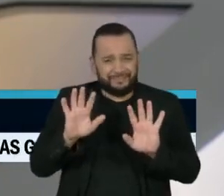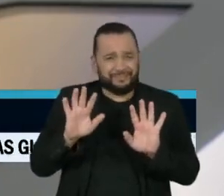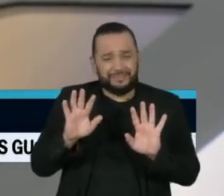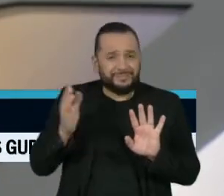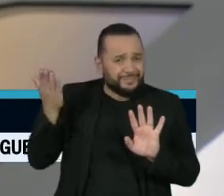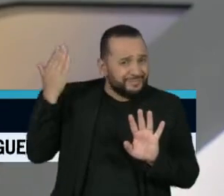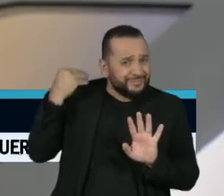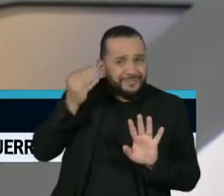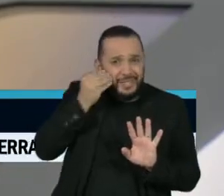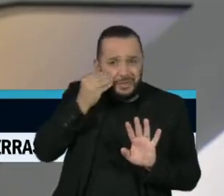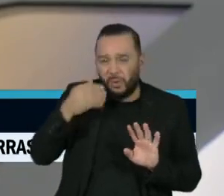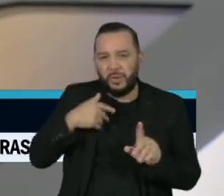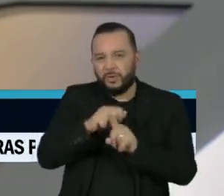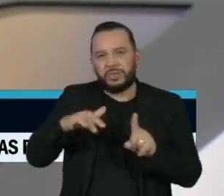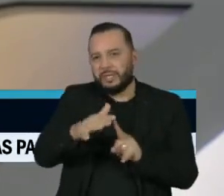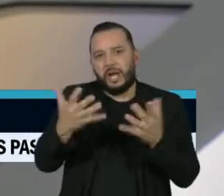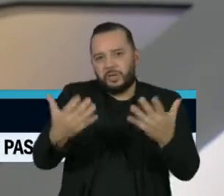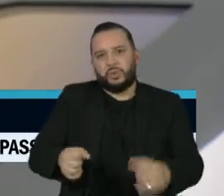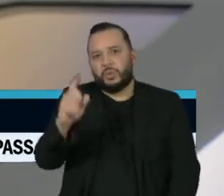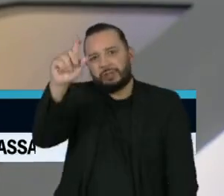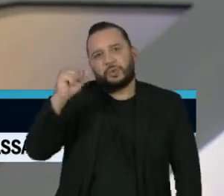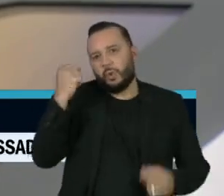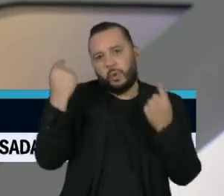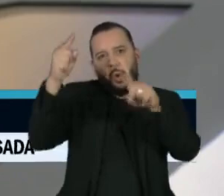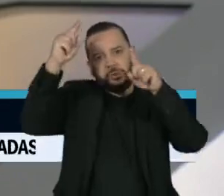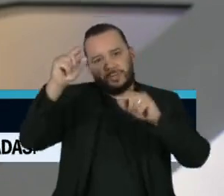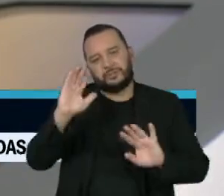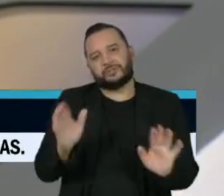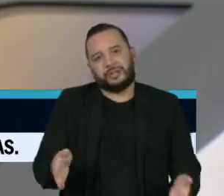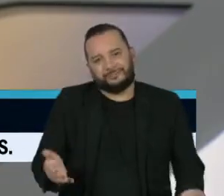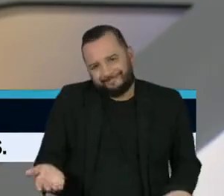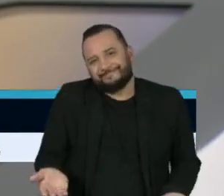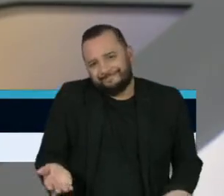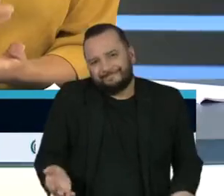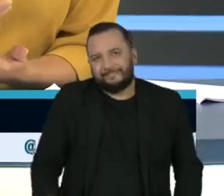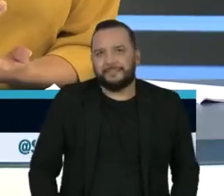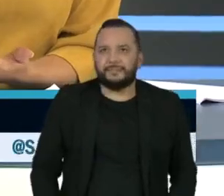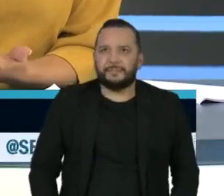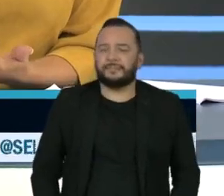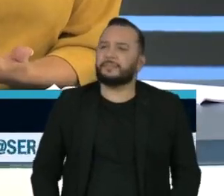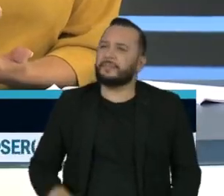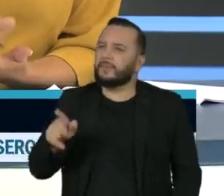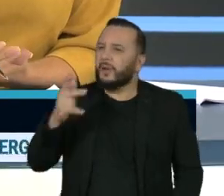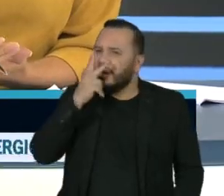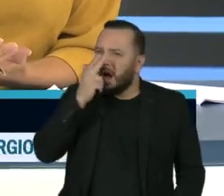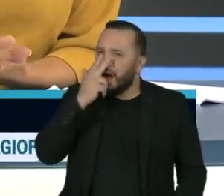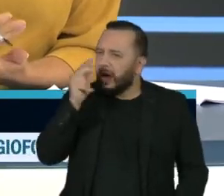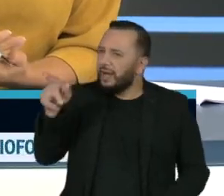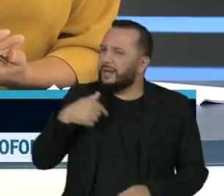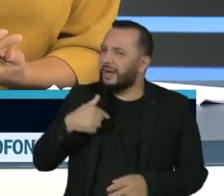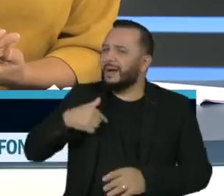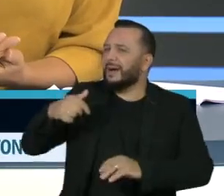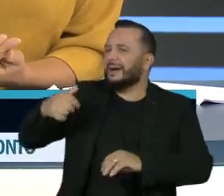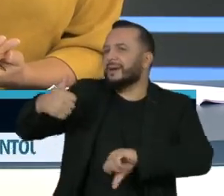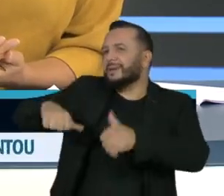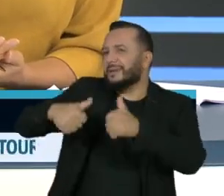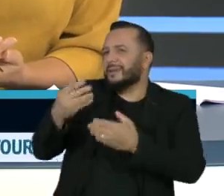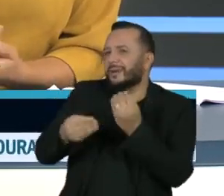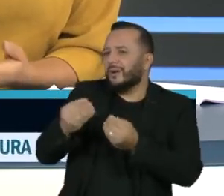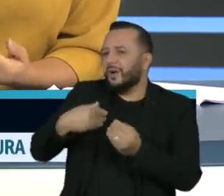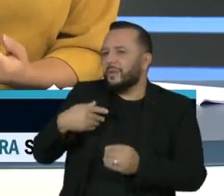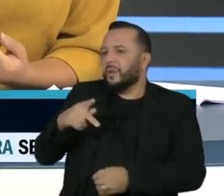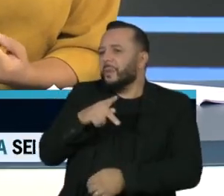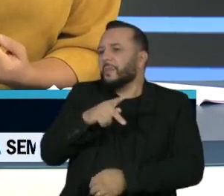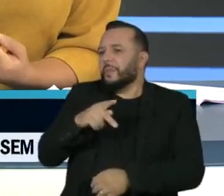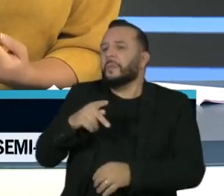tentou, quer dizer, a sociedade se manifestou e foi contra, não é? Então, Feldman, como você avalia o modelo brasileiro de